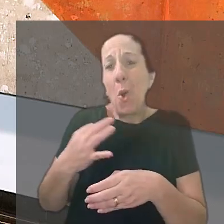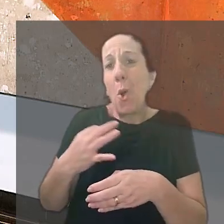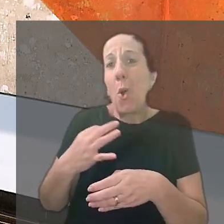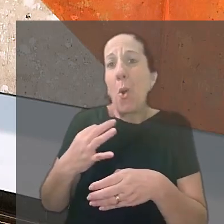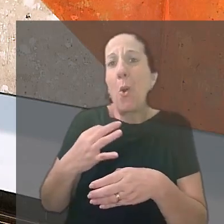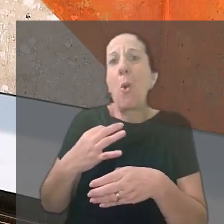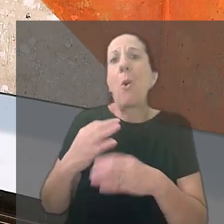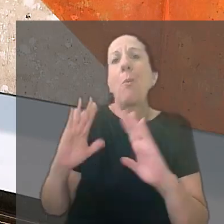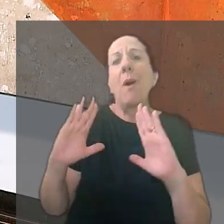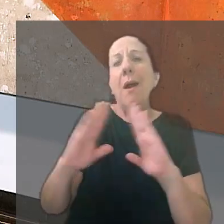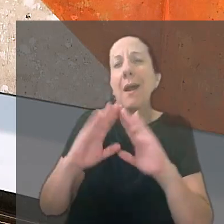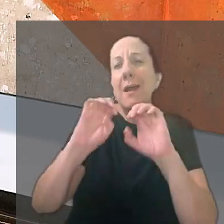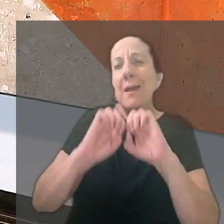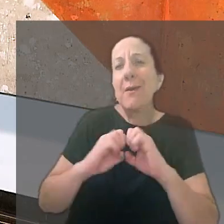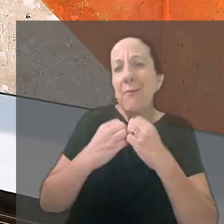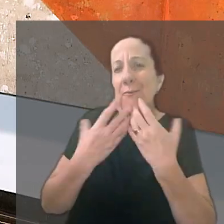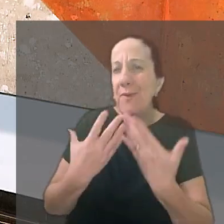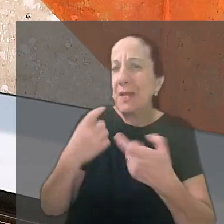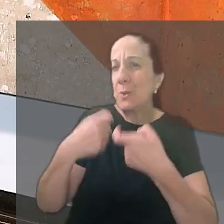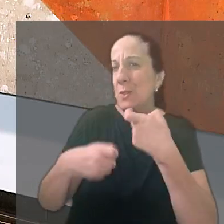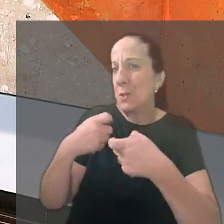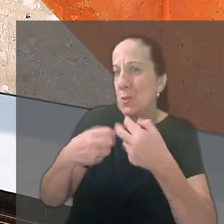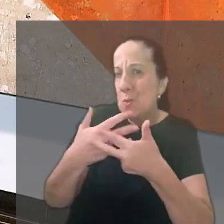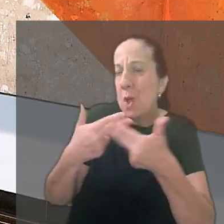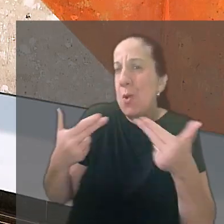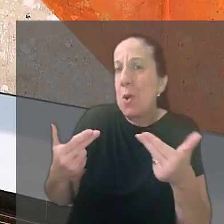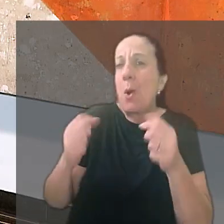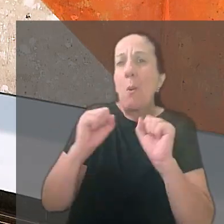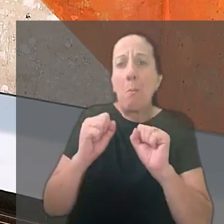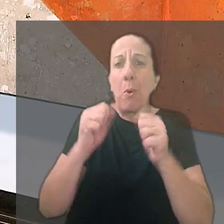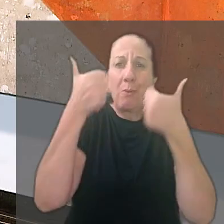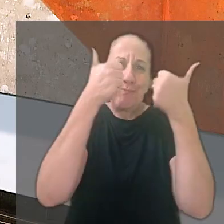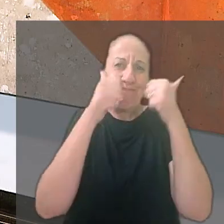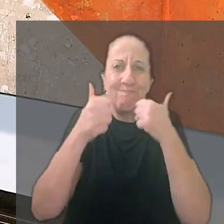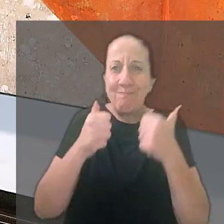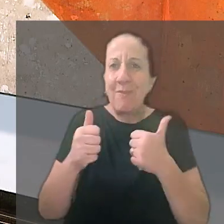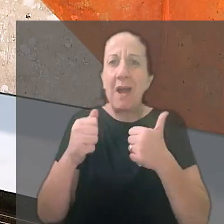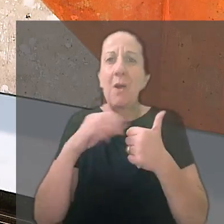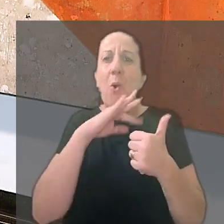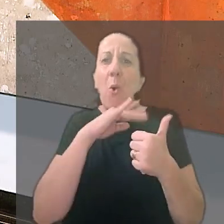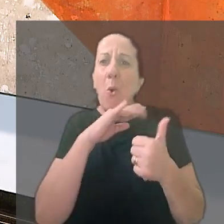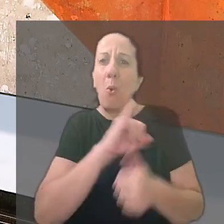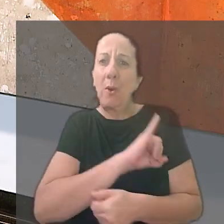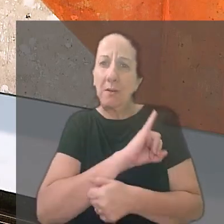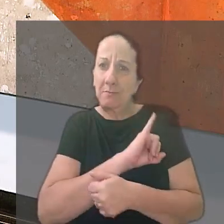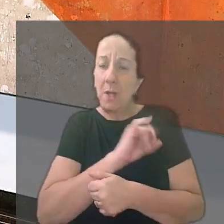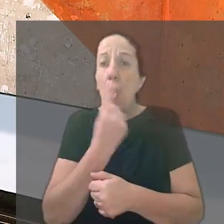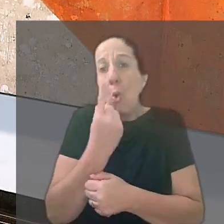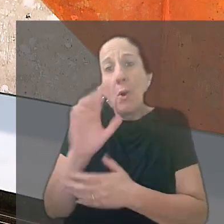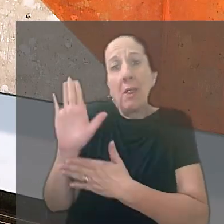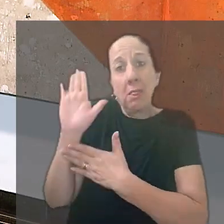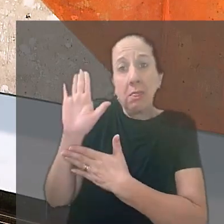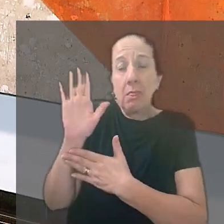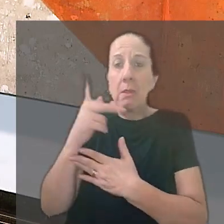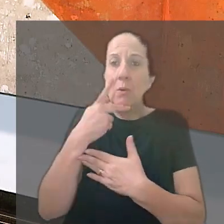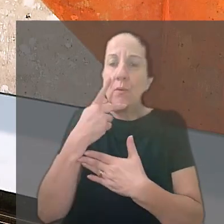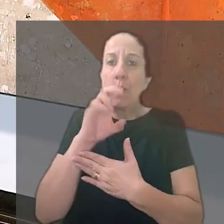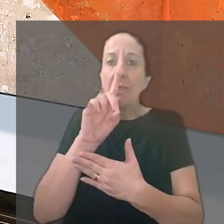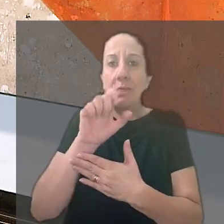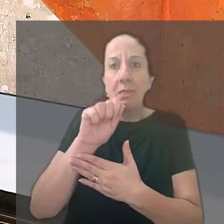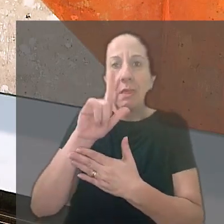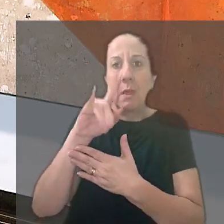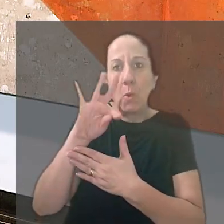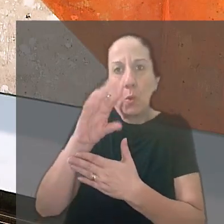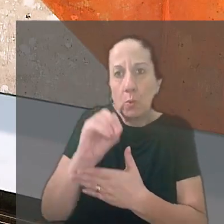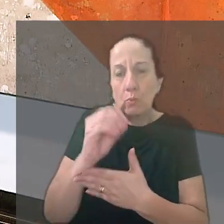patrocinado por uma casa de eventos eróticos, o que poderia causar danos à imagem do Inter. Mas uma das testemunhas disse que Dalton